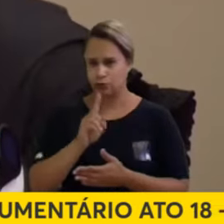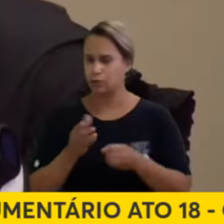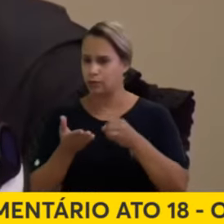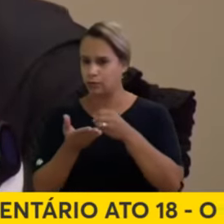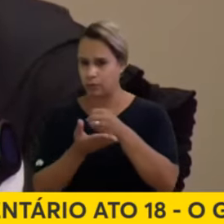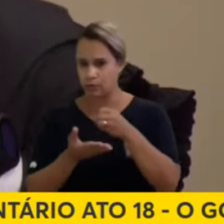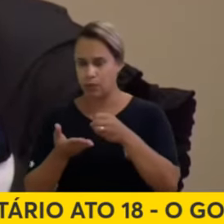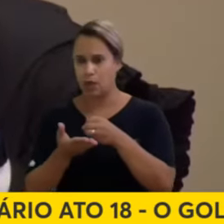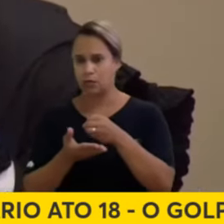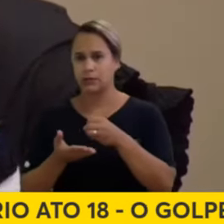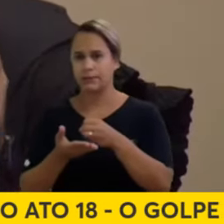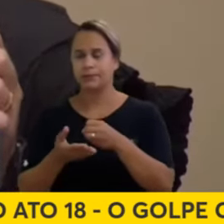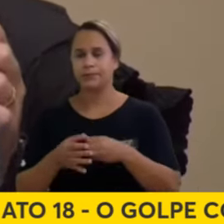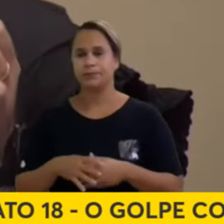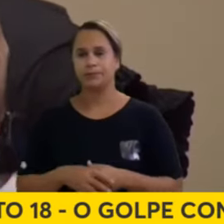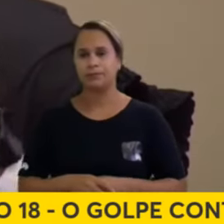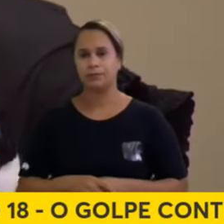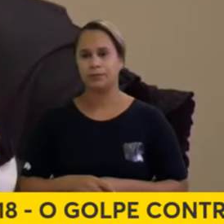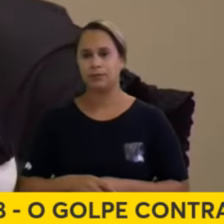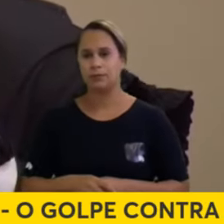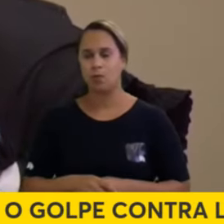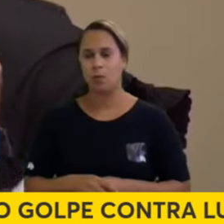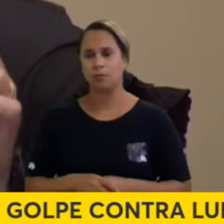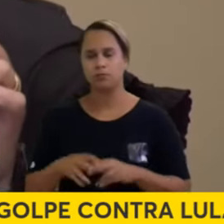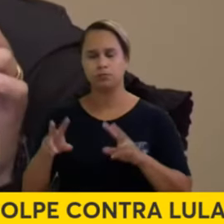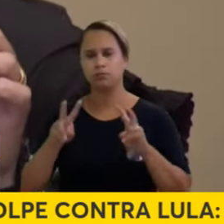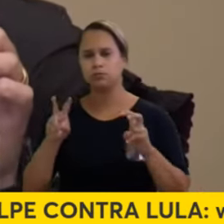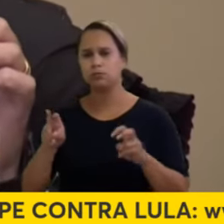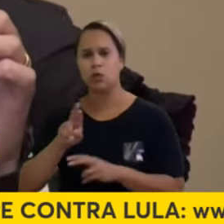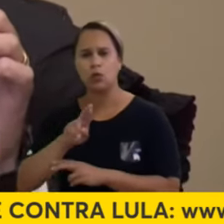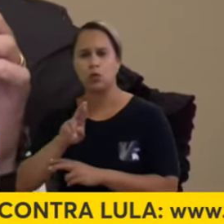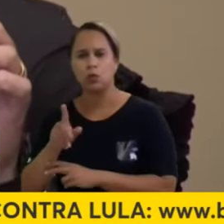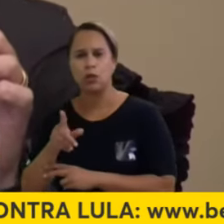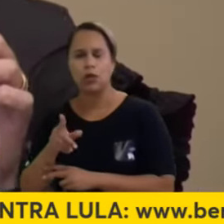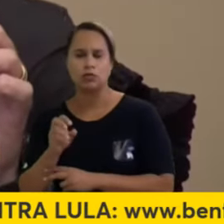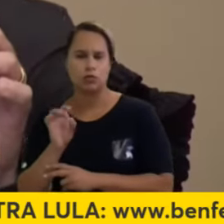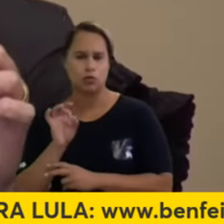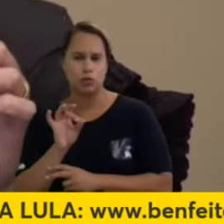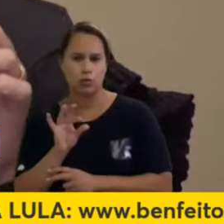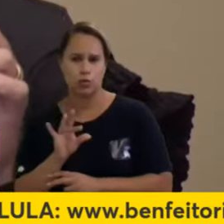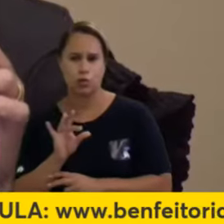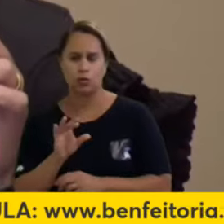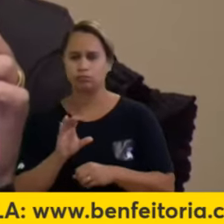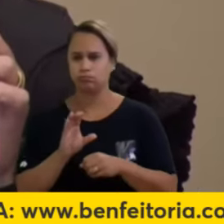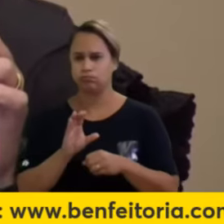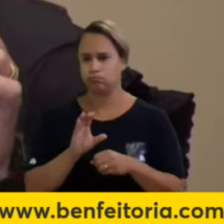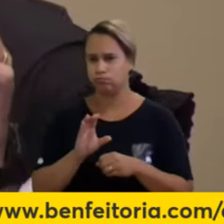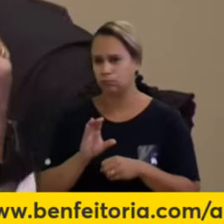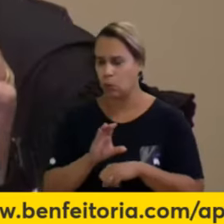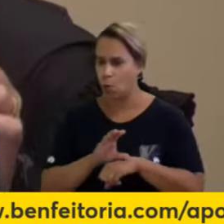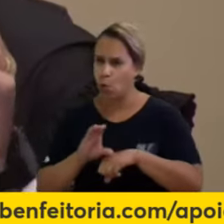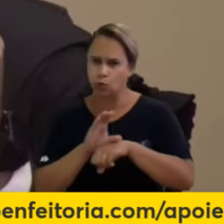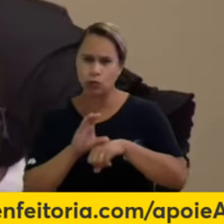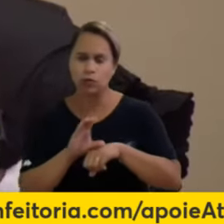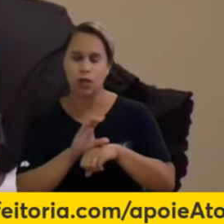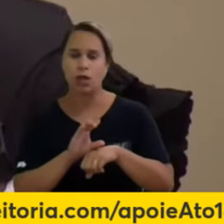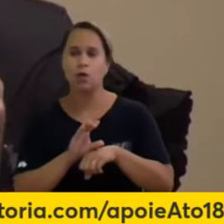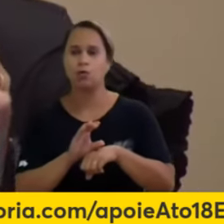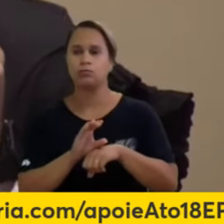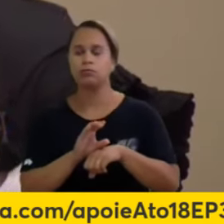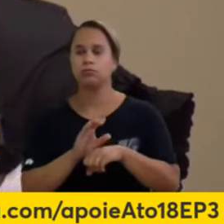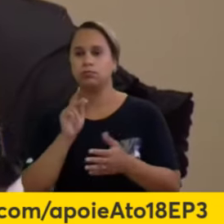gar Ferreira Mendes não apenas sobre AD ilidade constitucional da restrição fixamente eventualmente fixada mas também sobre a